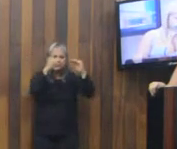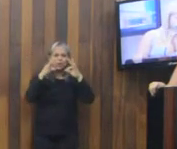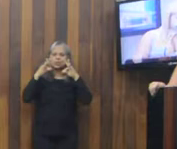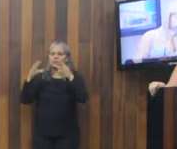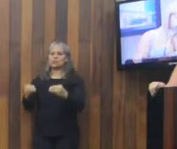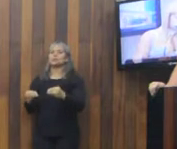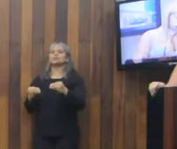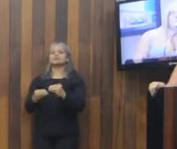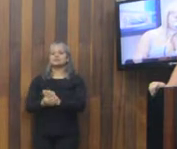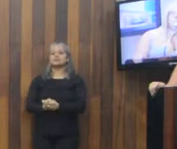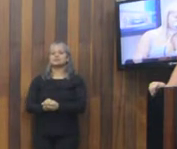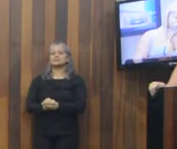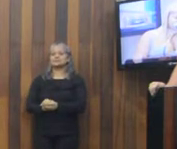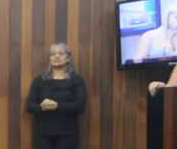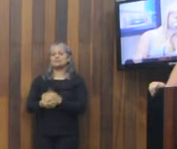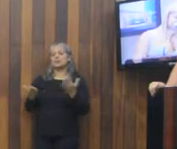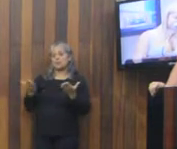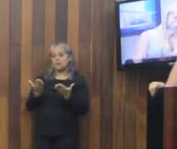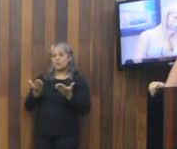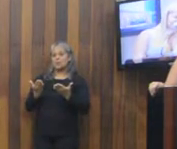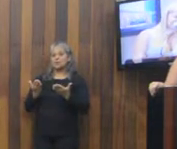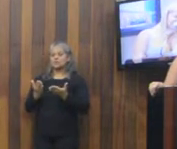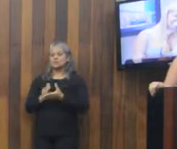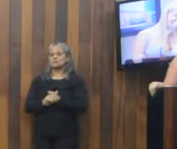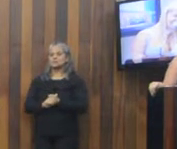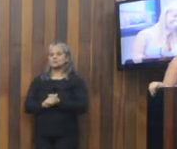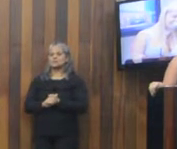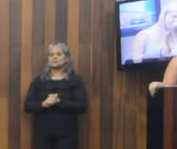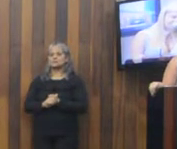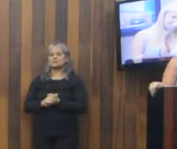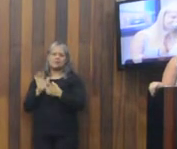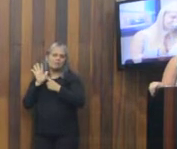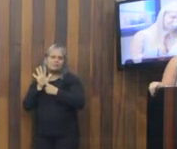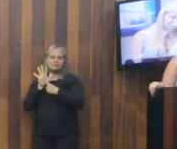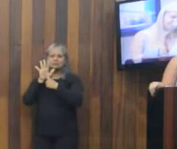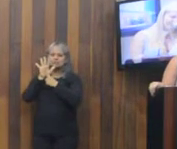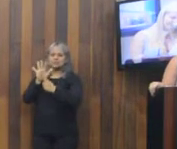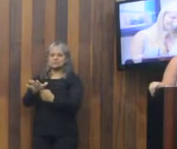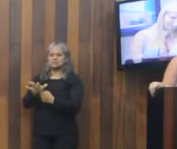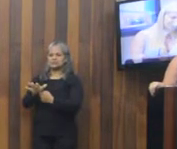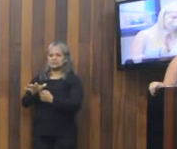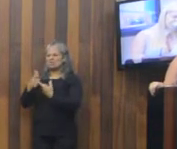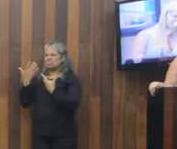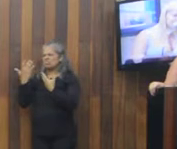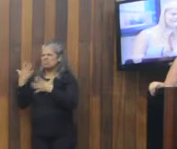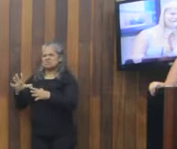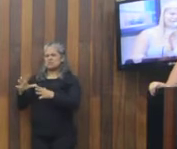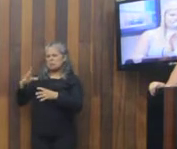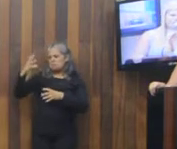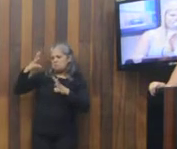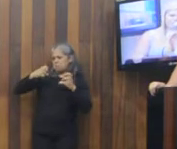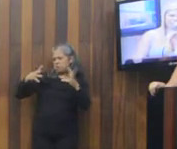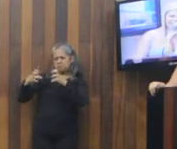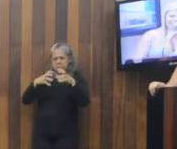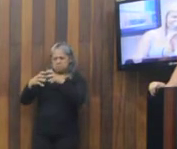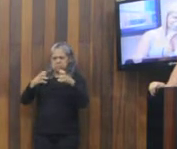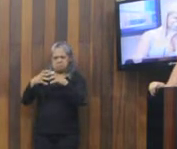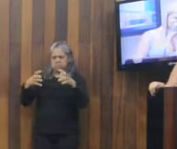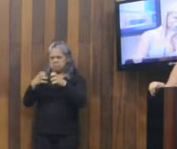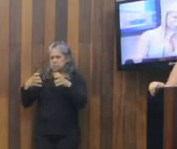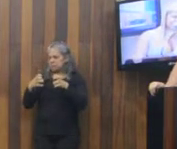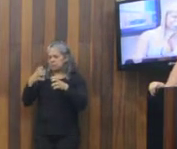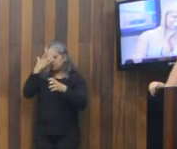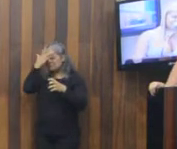Frio. Hoje, estamos conseguindo mostrar que não estamos buscando brigas, não estamos lutando contra